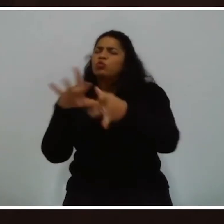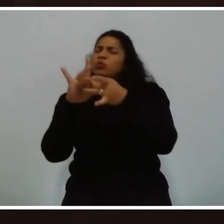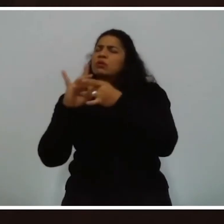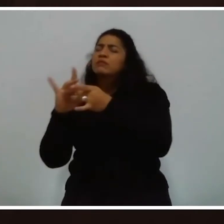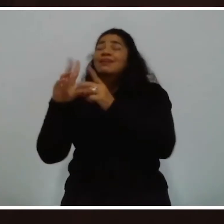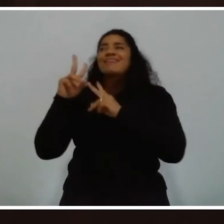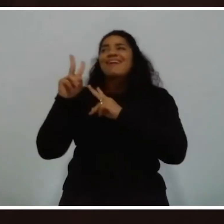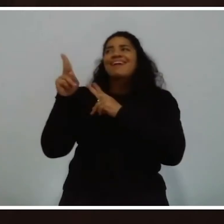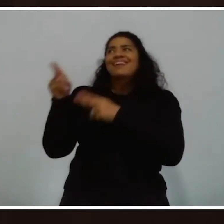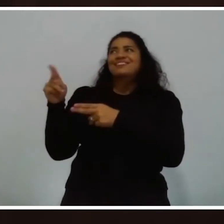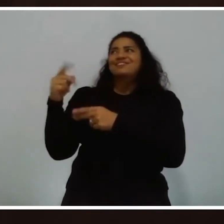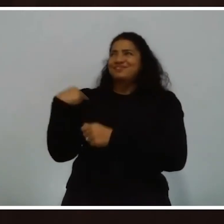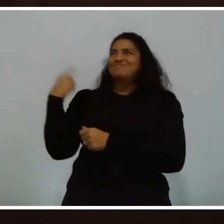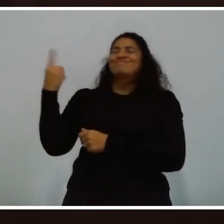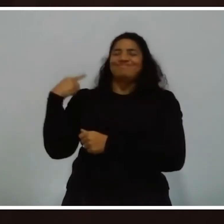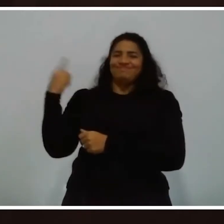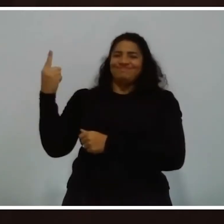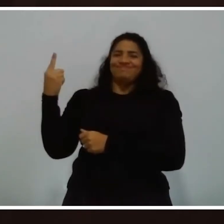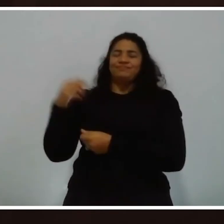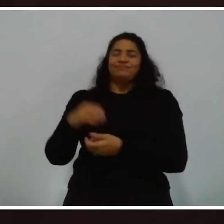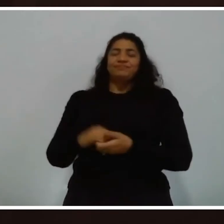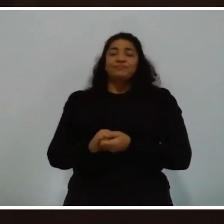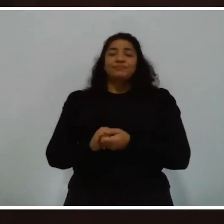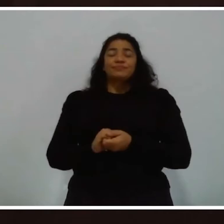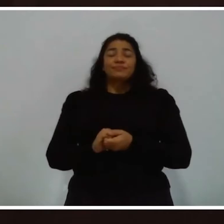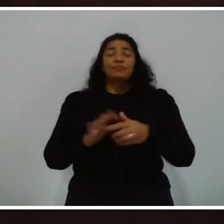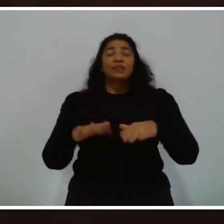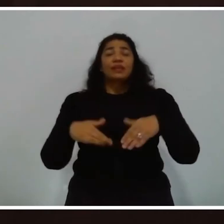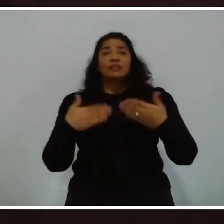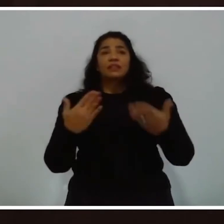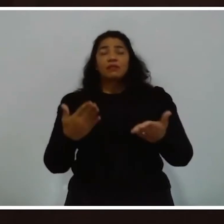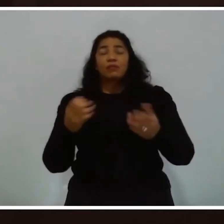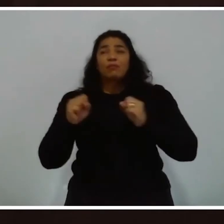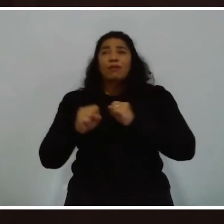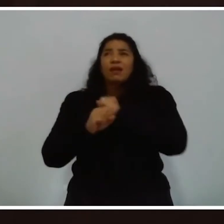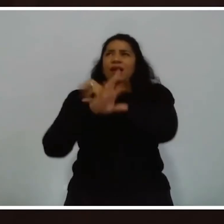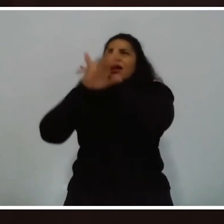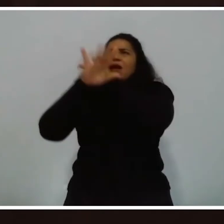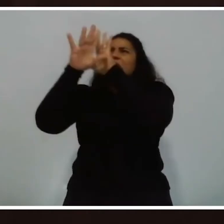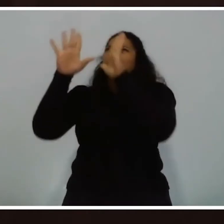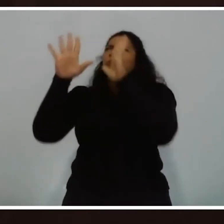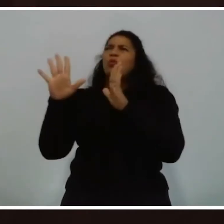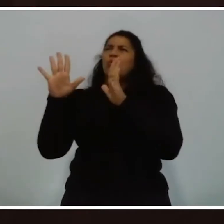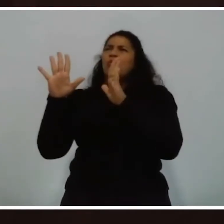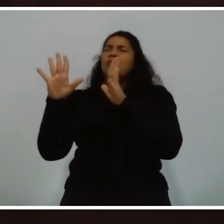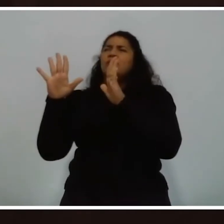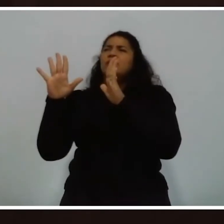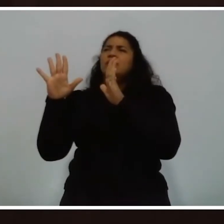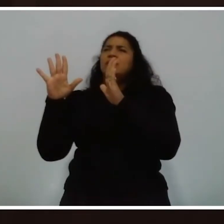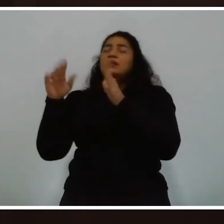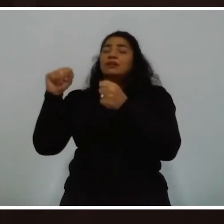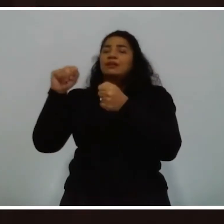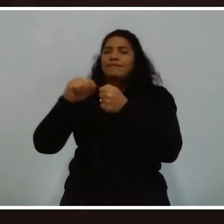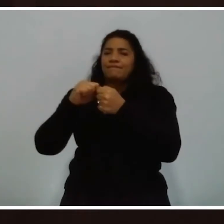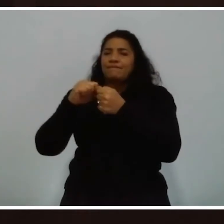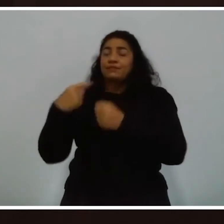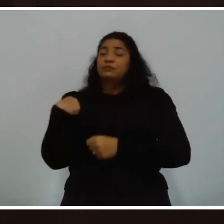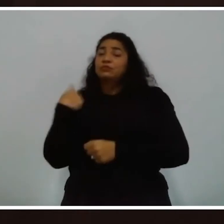glória, irmãos, é que nos leva para dentro da glória do Pai, é que nos faz ser um. Eu